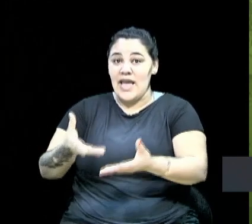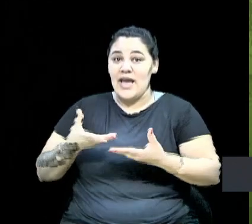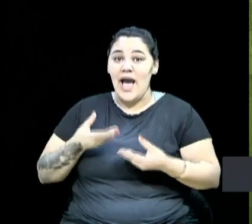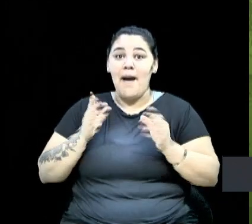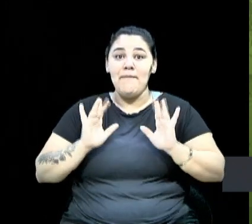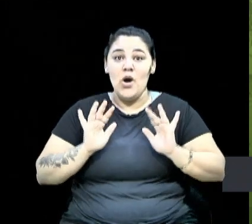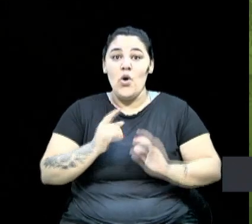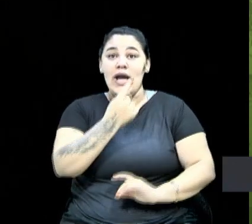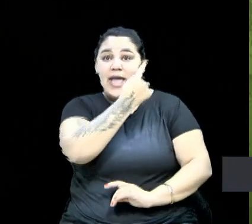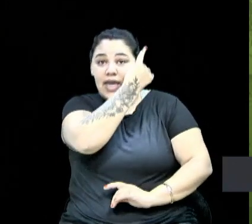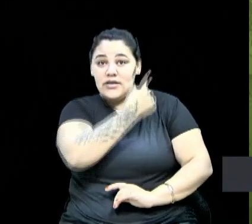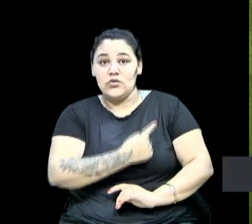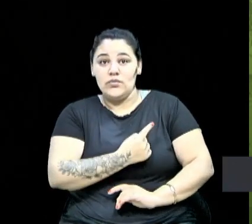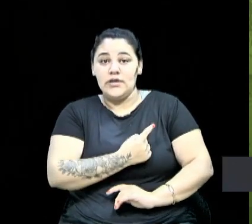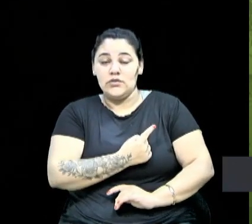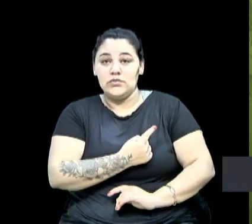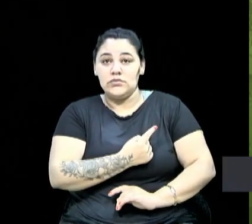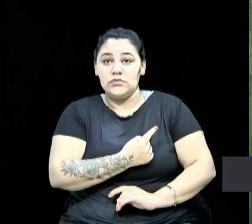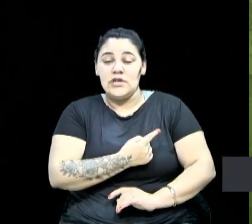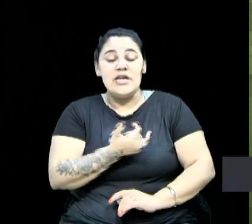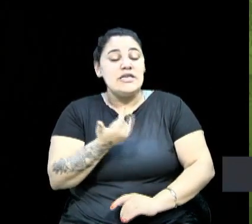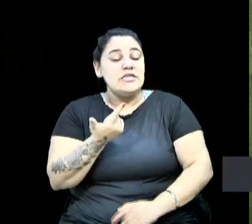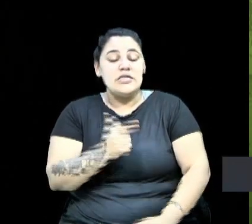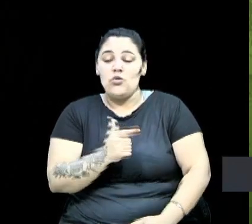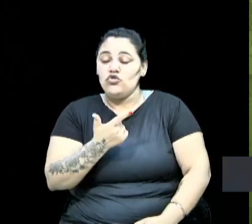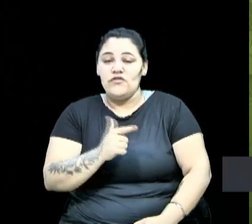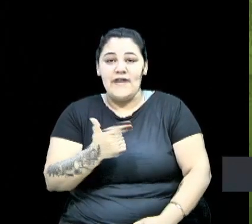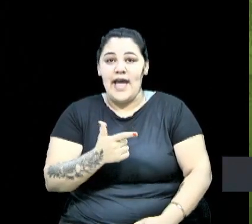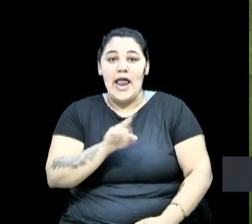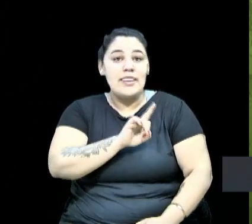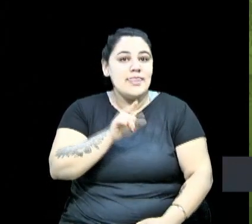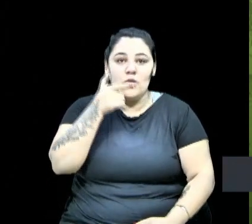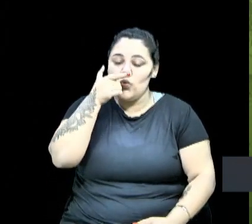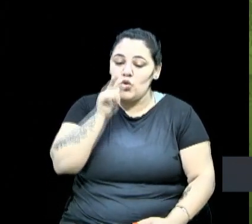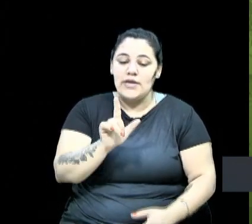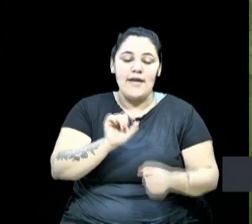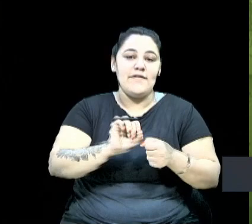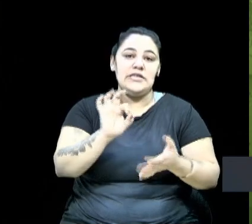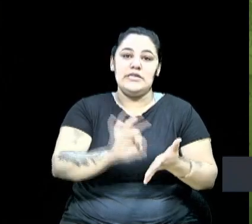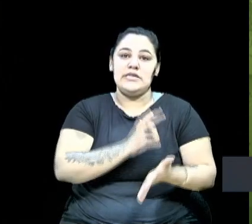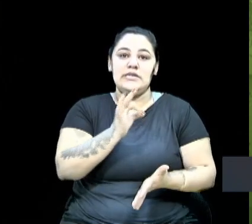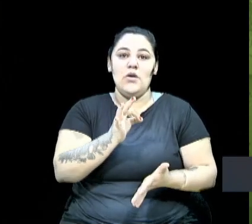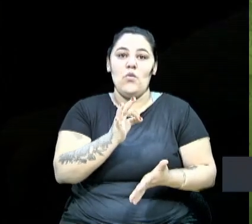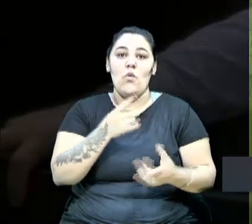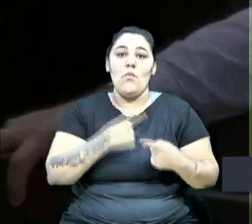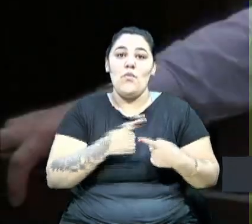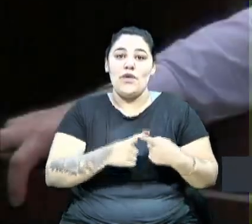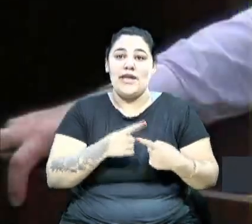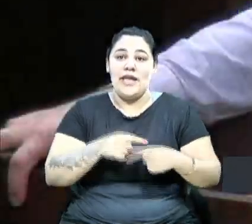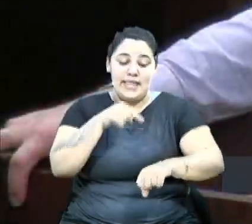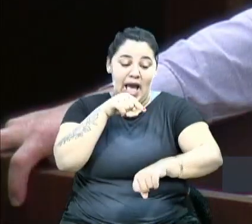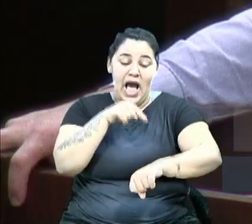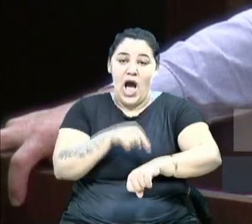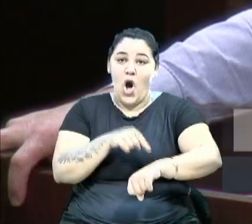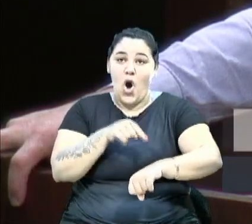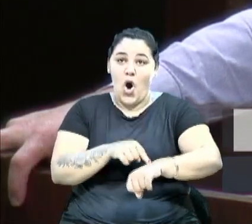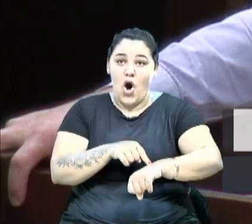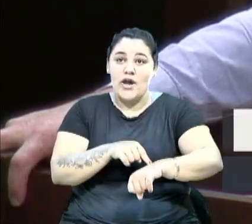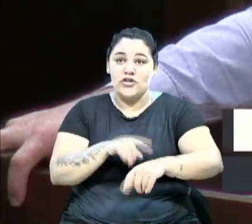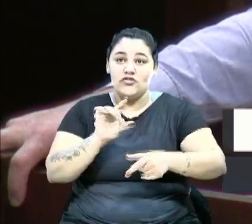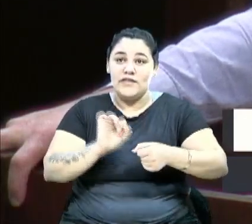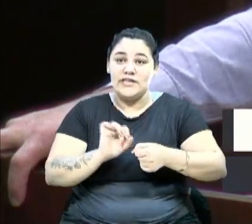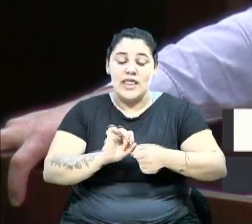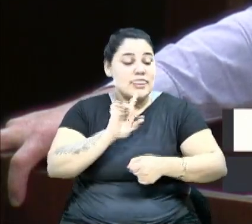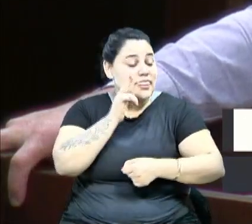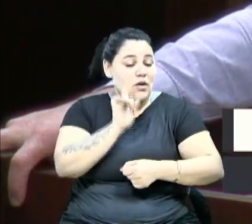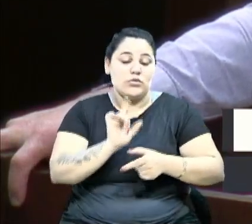exposto no telão. Se não tiver esse documento, ela não vai passar da porta para dentro. Senão vai chegar lá na frente, ela não vai conseguir se cadastrar. Então, a gente vai